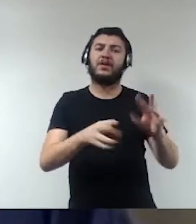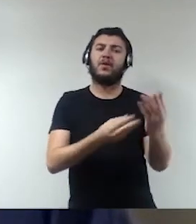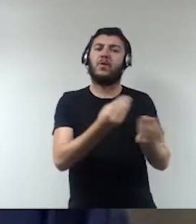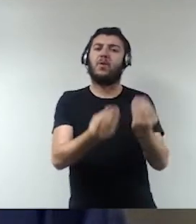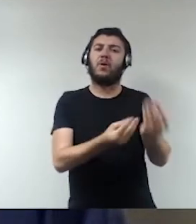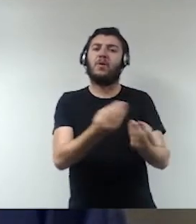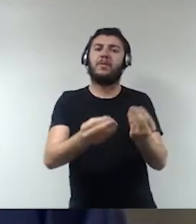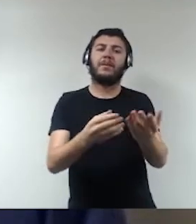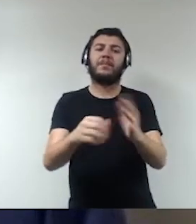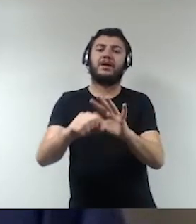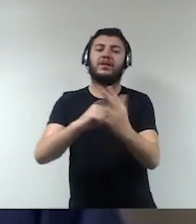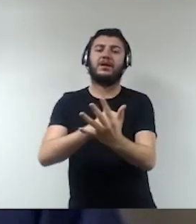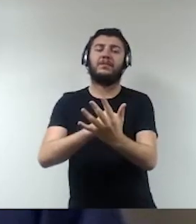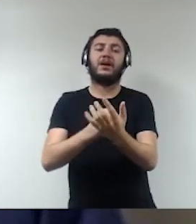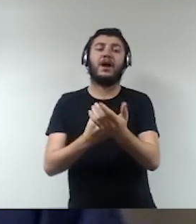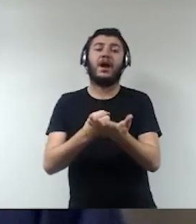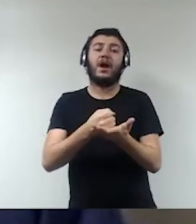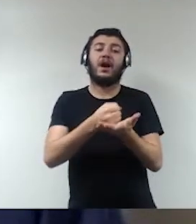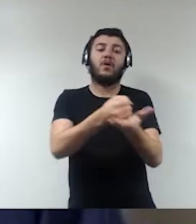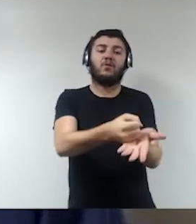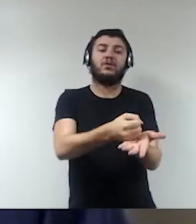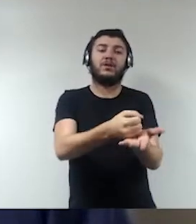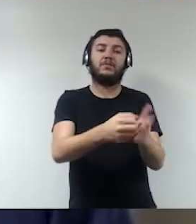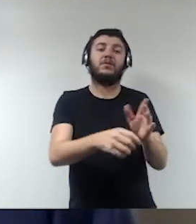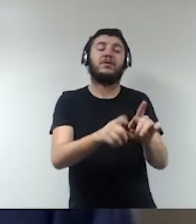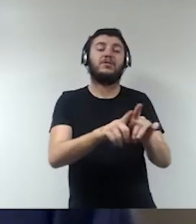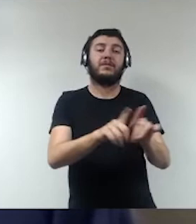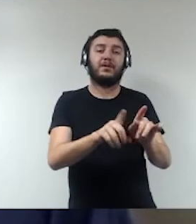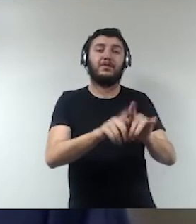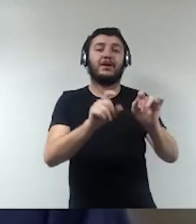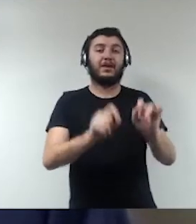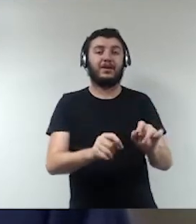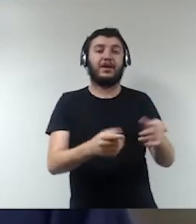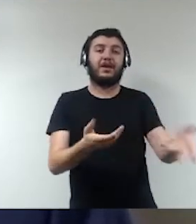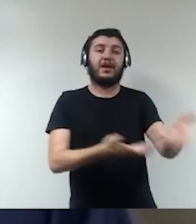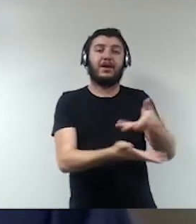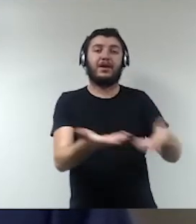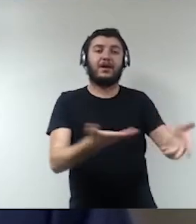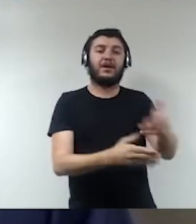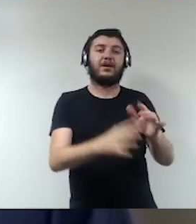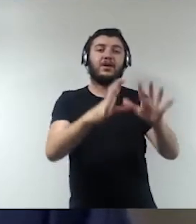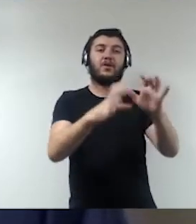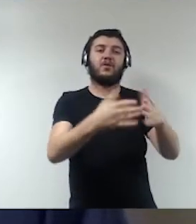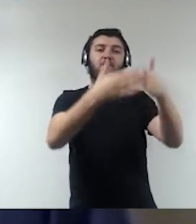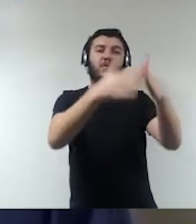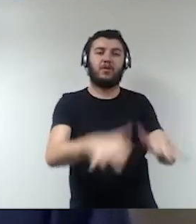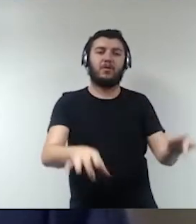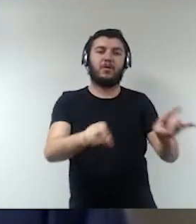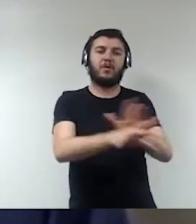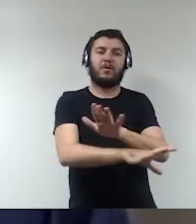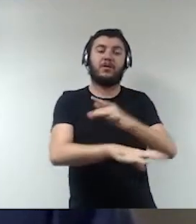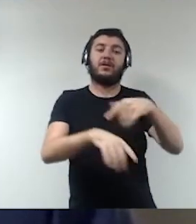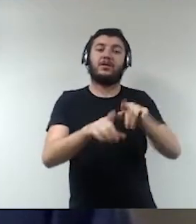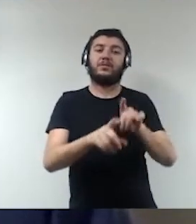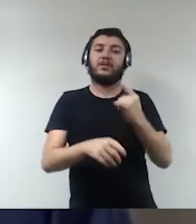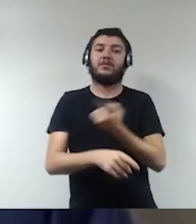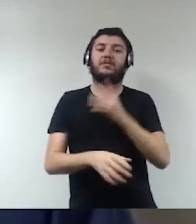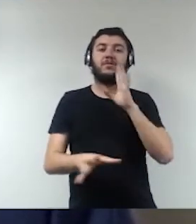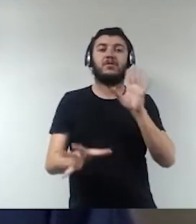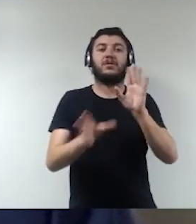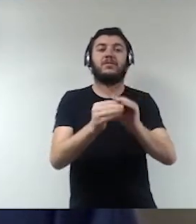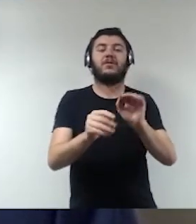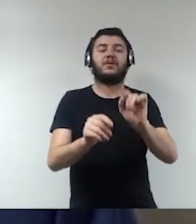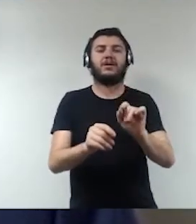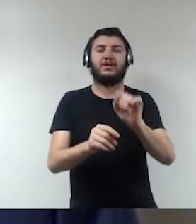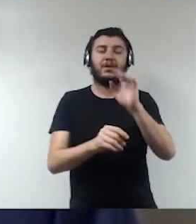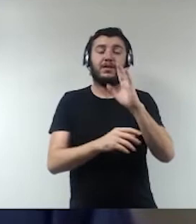da insolvência empresarial? Neste painel, assistiremos aos principais especialistas do tema,